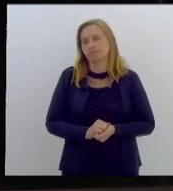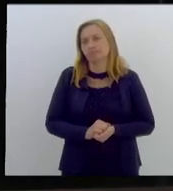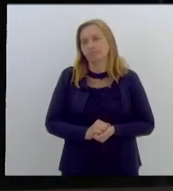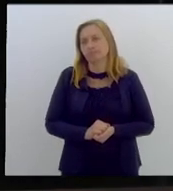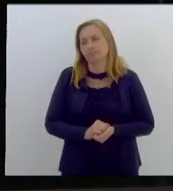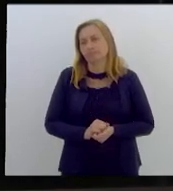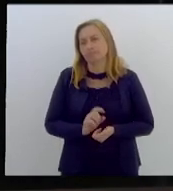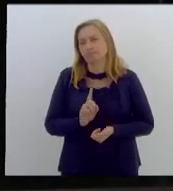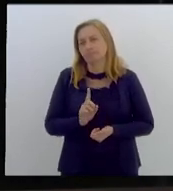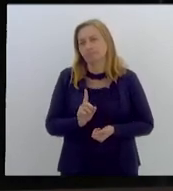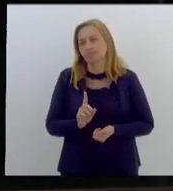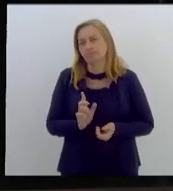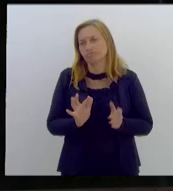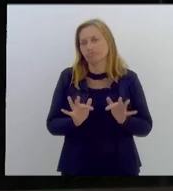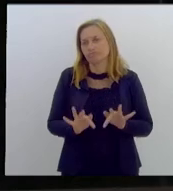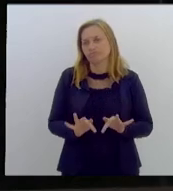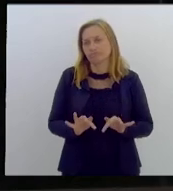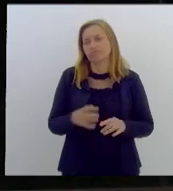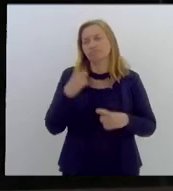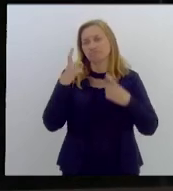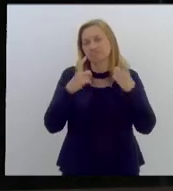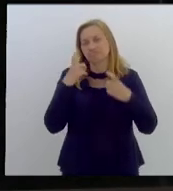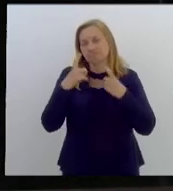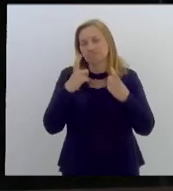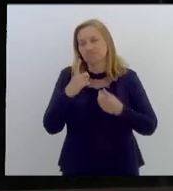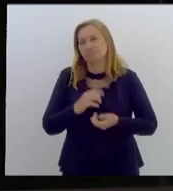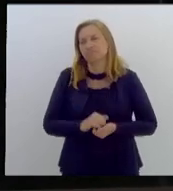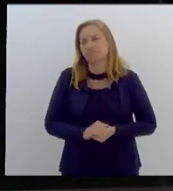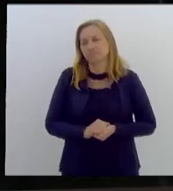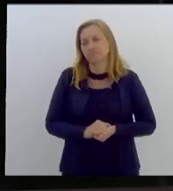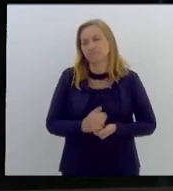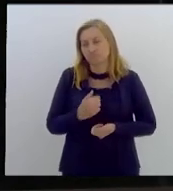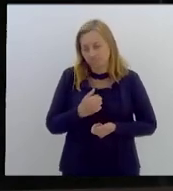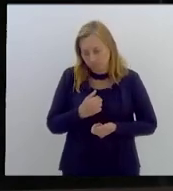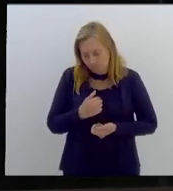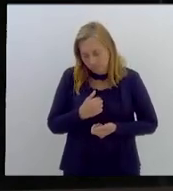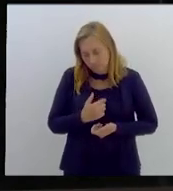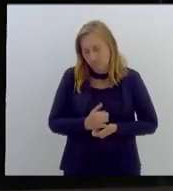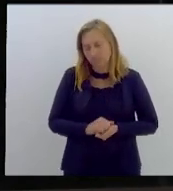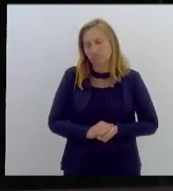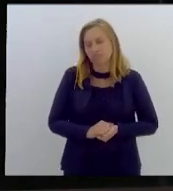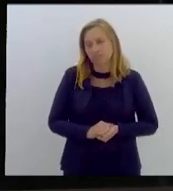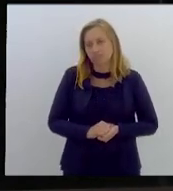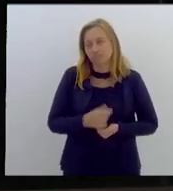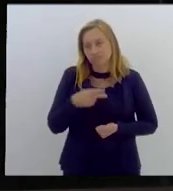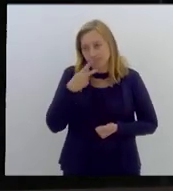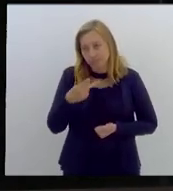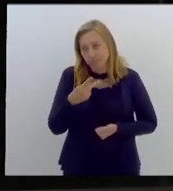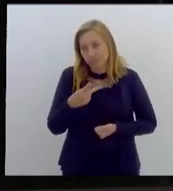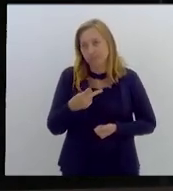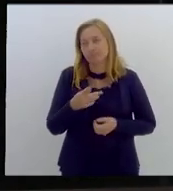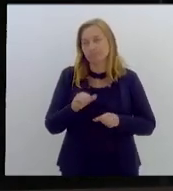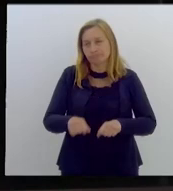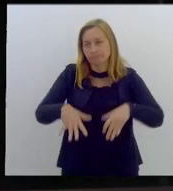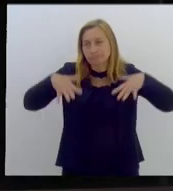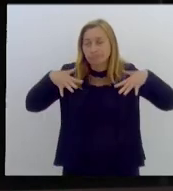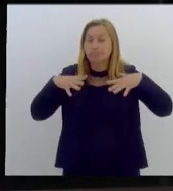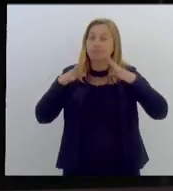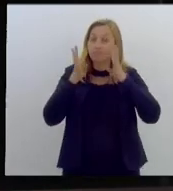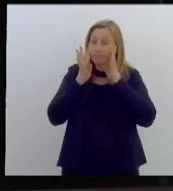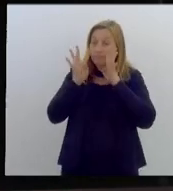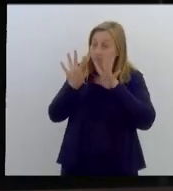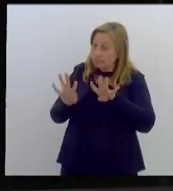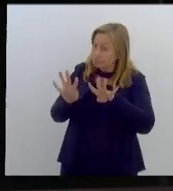não são nem considerações, são preocupações que eu coloco para que este plenário se debruce